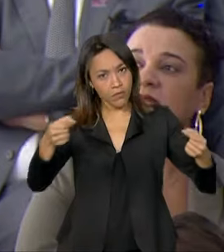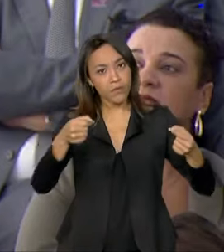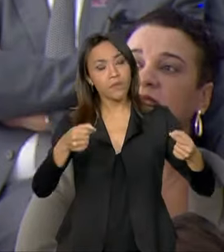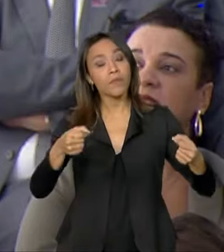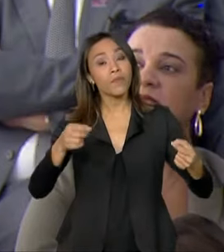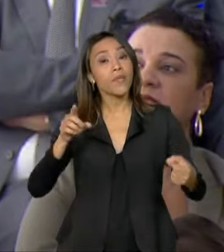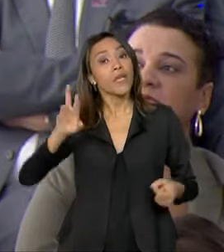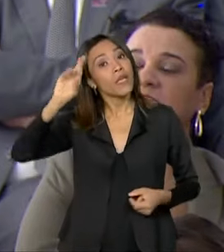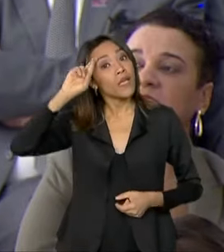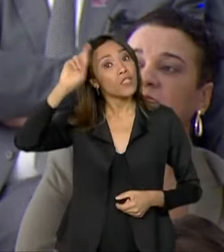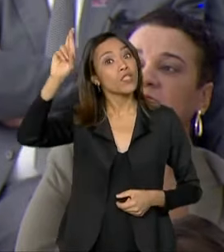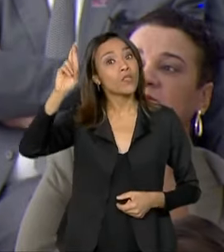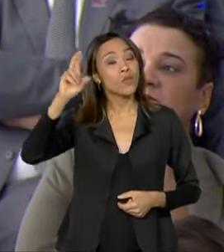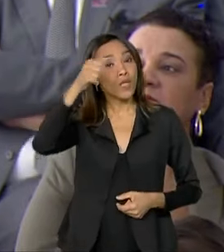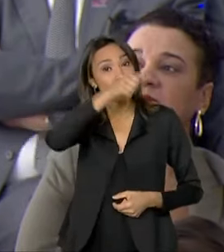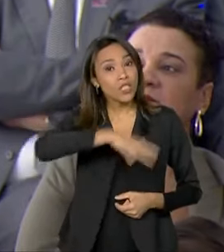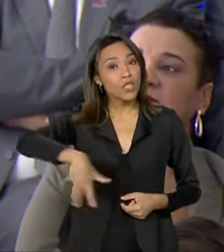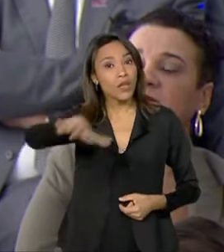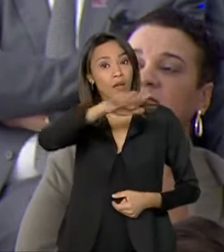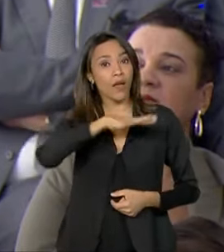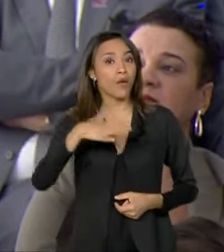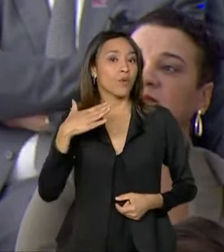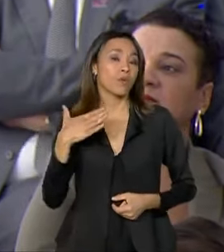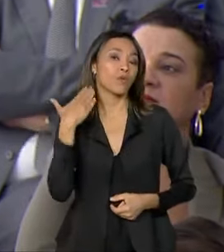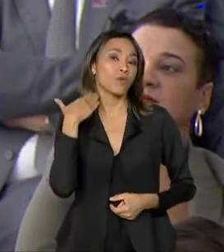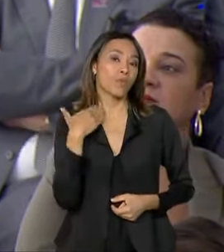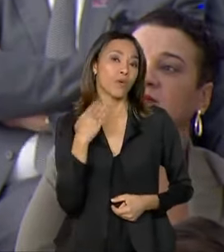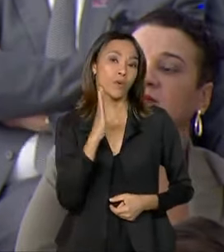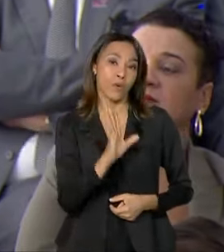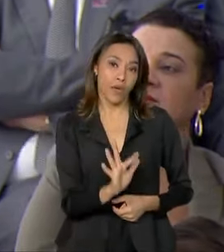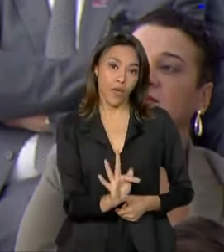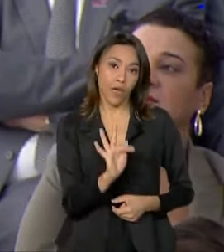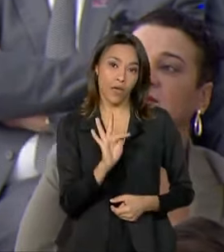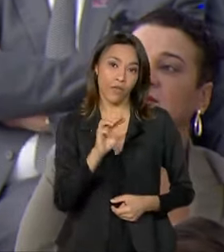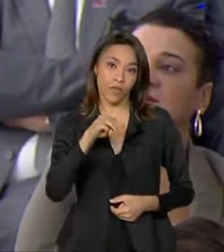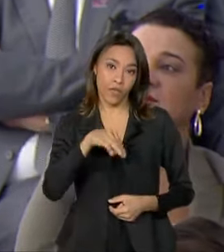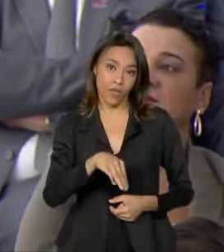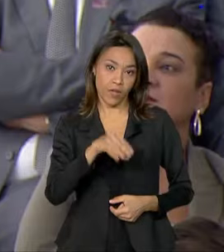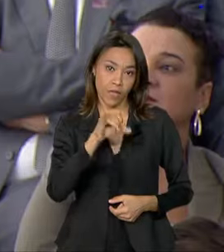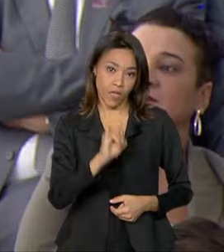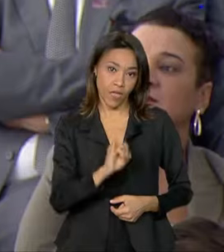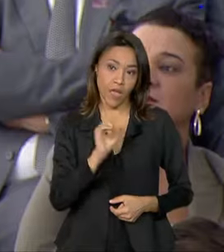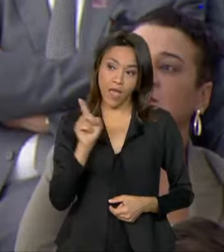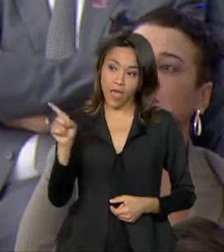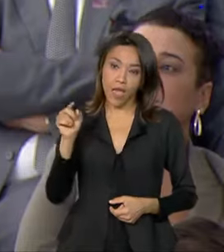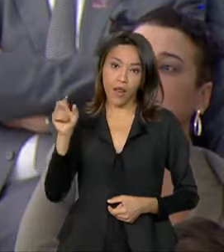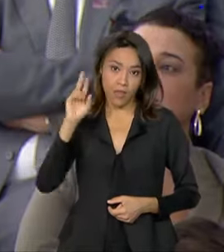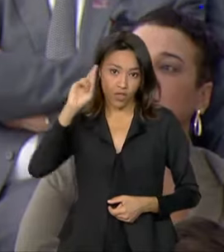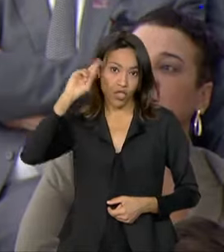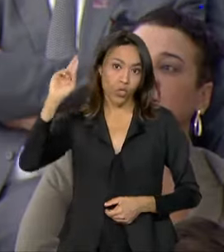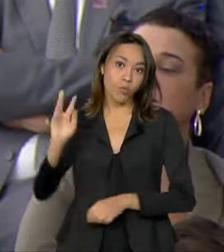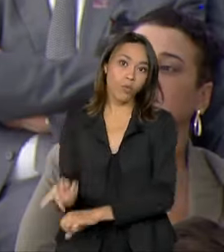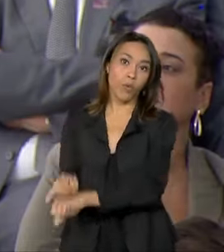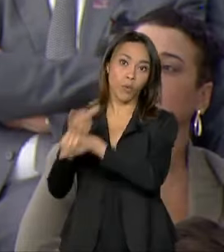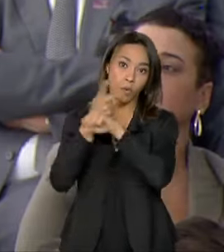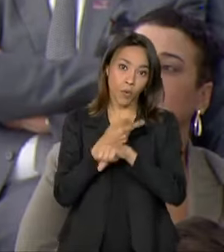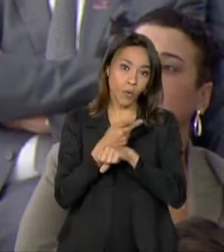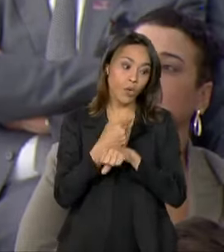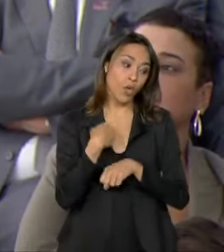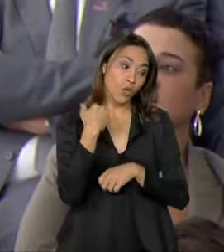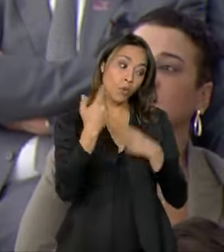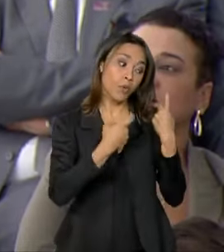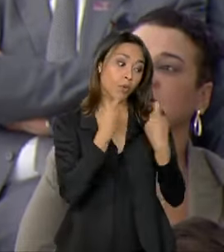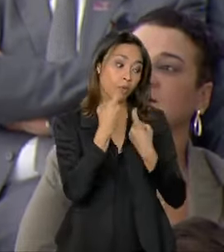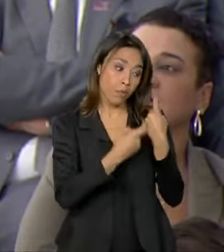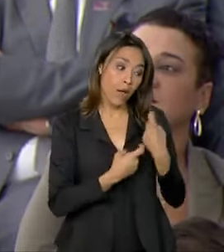a diretora-geral do FMI, muito simpática, me procurou para dizer: presidente, eu estou preocupada porque a economia do Brasil só